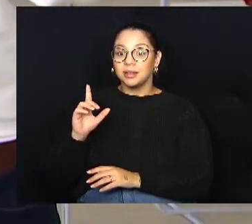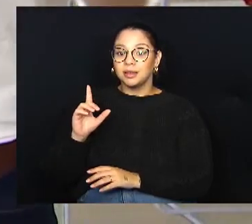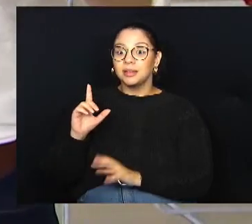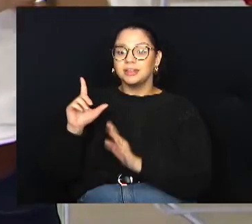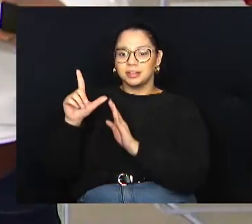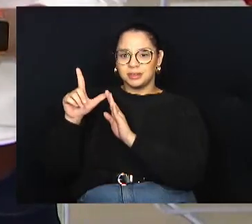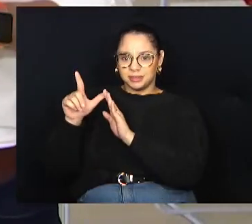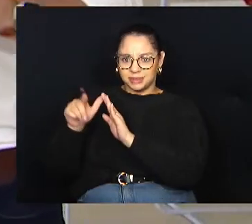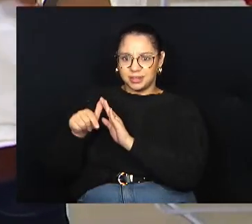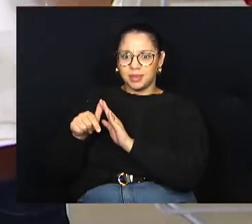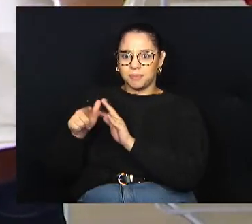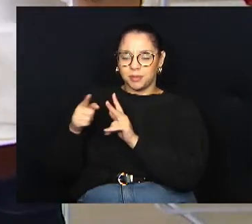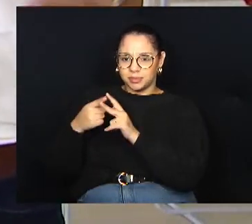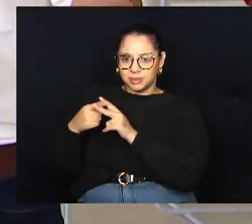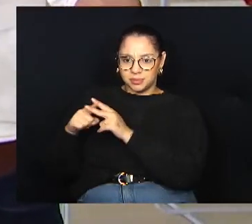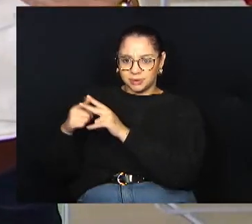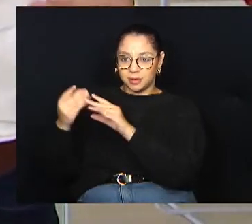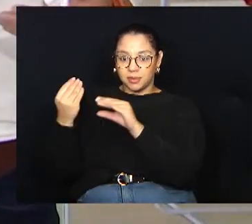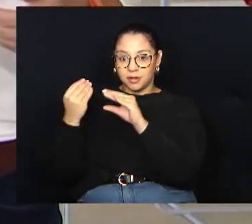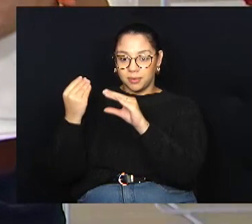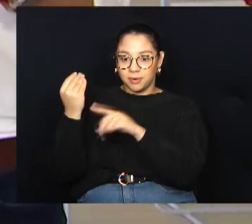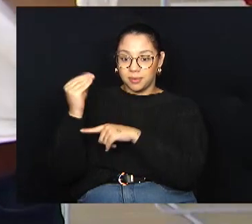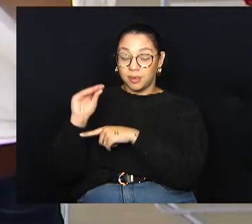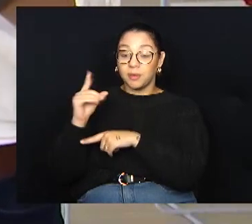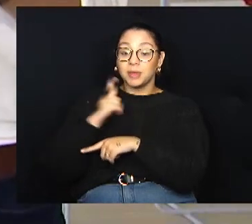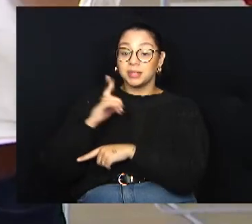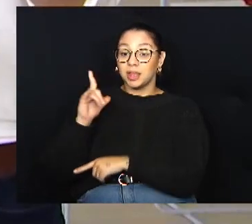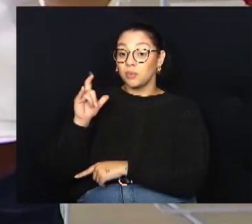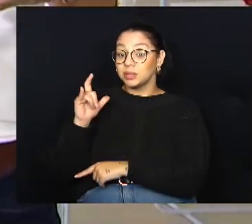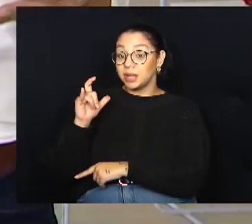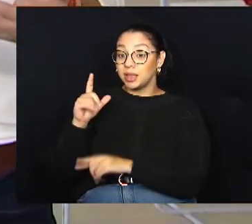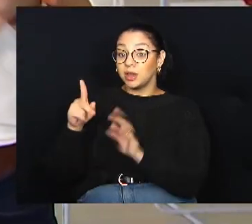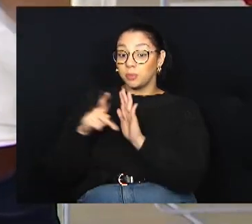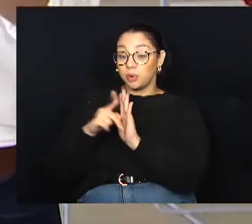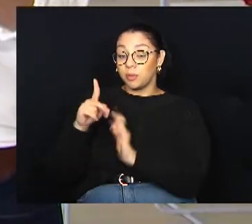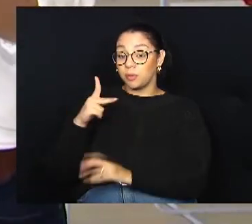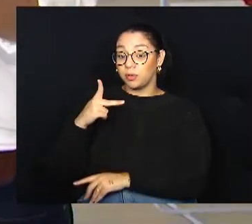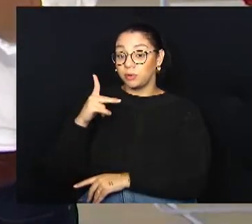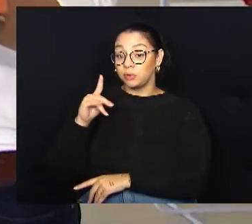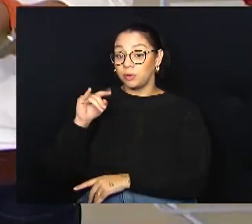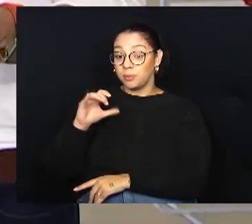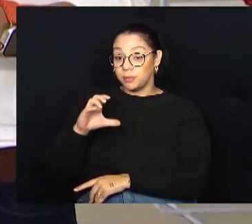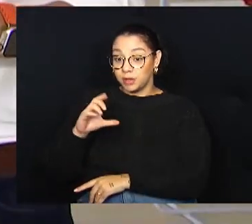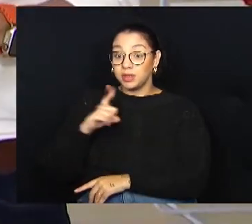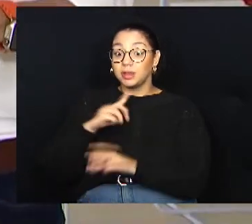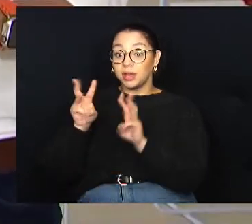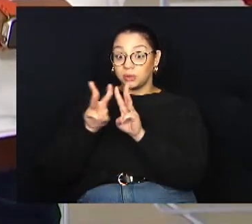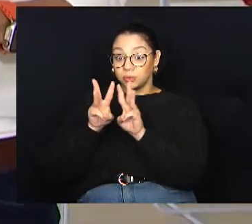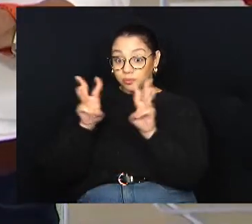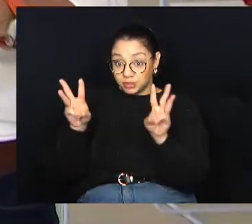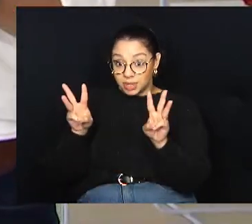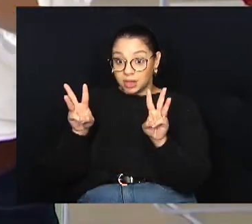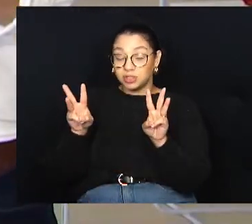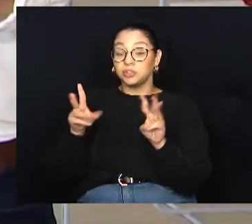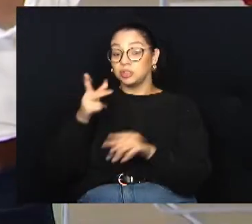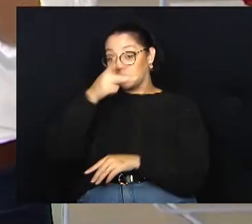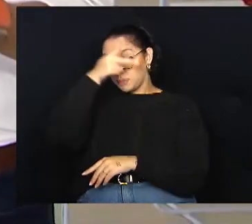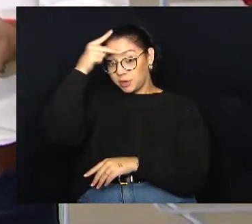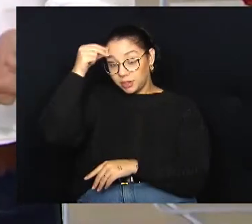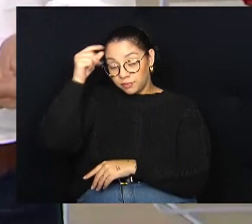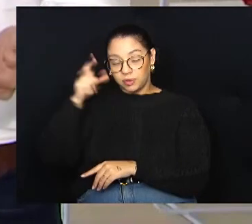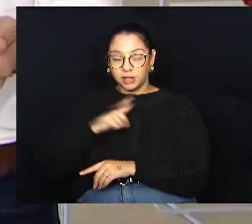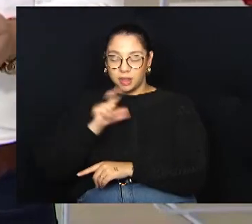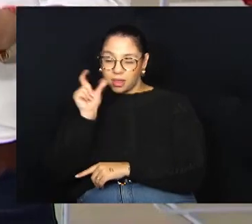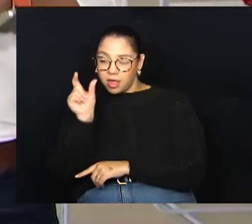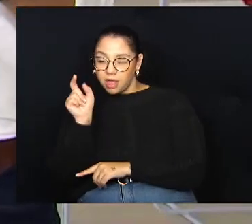Depois corrige, a gente coloca assim, mas a gente tem o Instagram do PIC, no site da prefeitura, você entra no site do PIC, que tem uma série